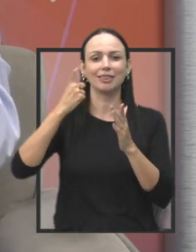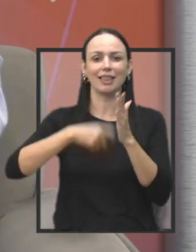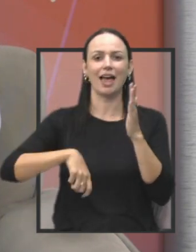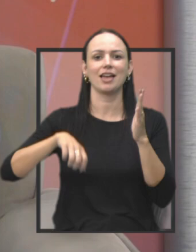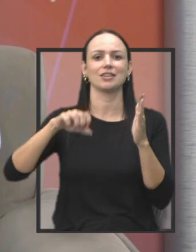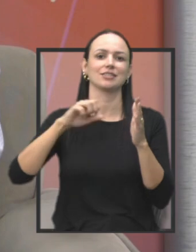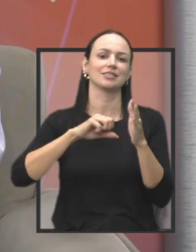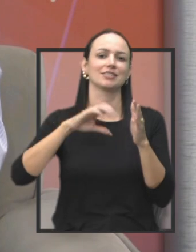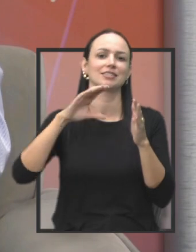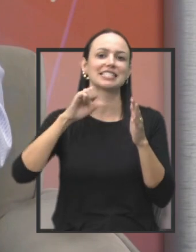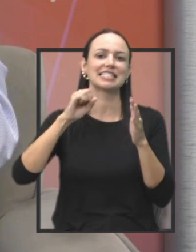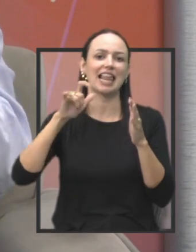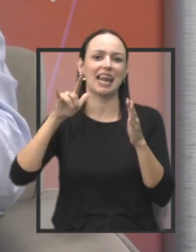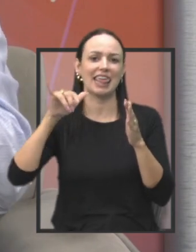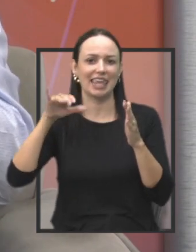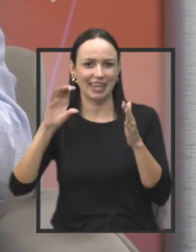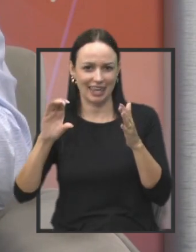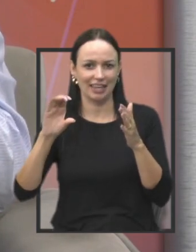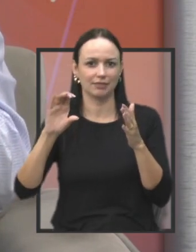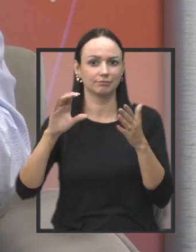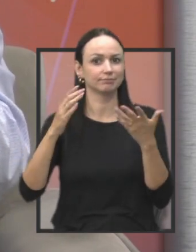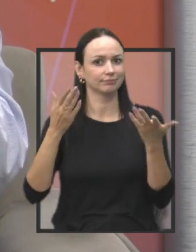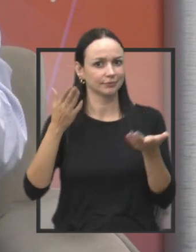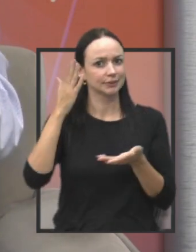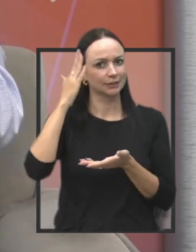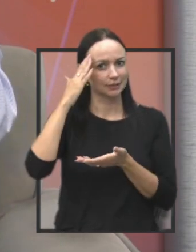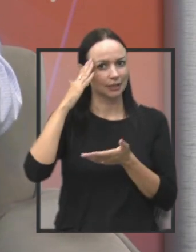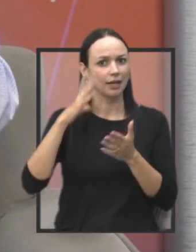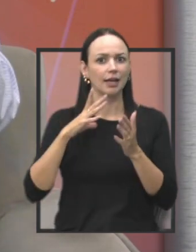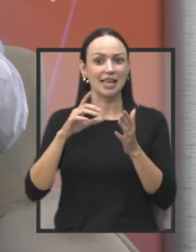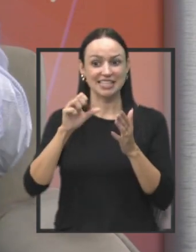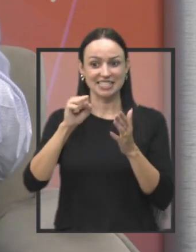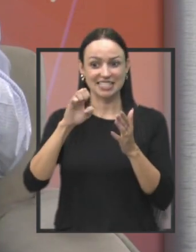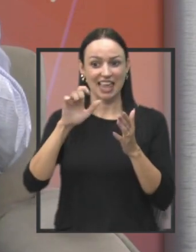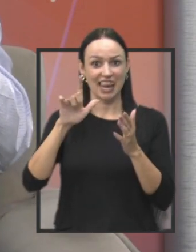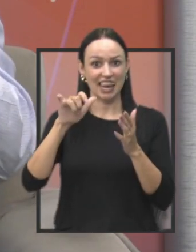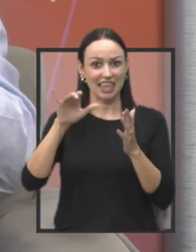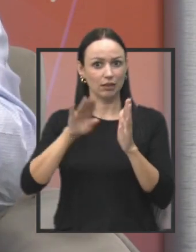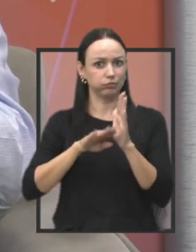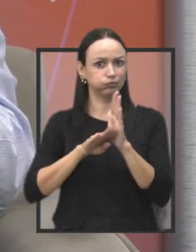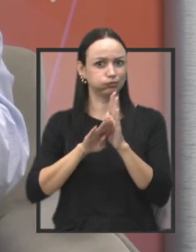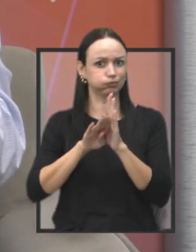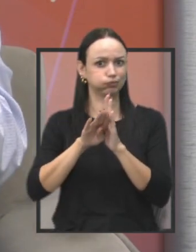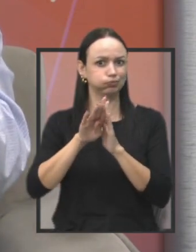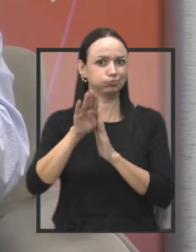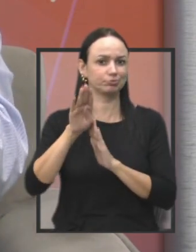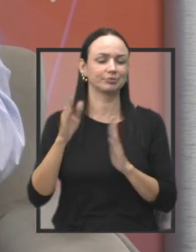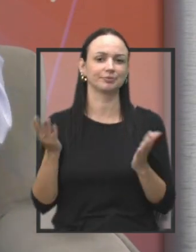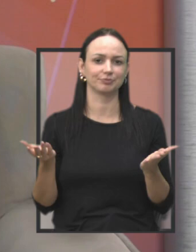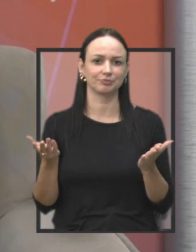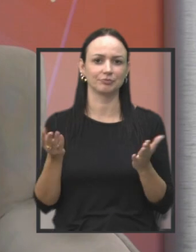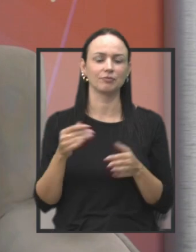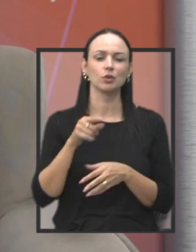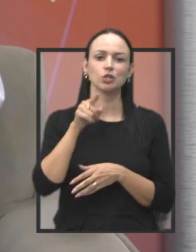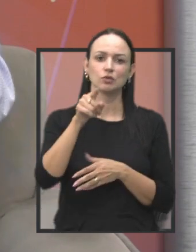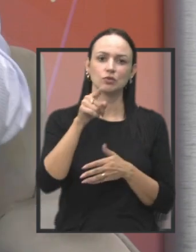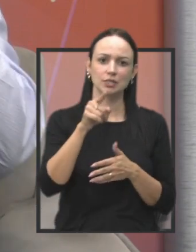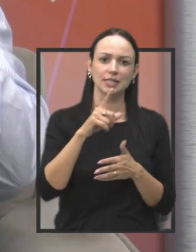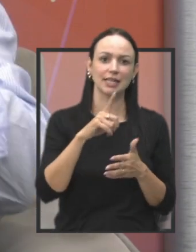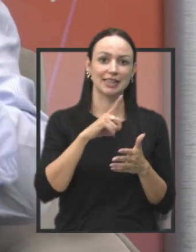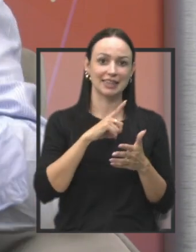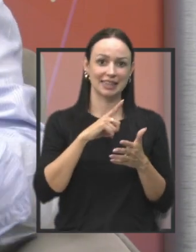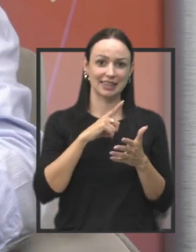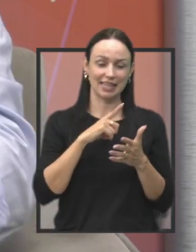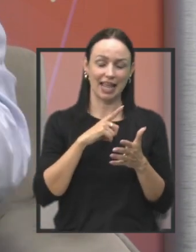Selic. E como a gente vem acompanhando, a taxa Selic está numa evolução. Então, se o contribuinte apura e tem